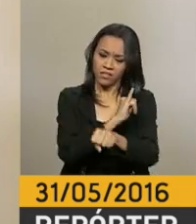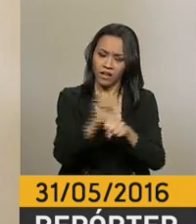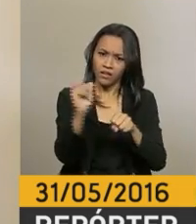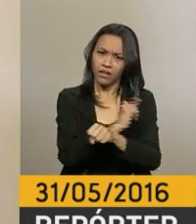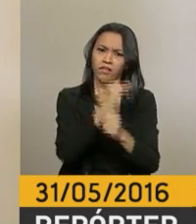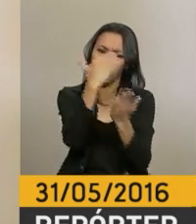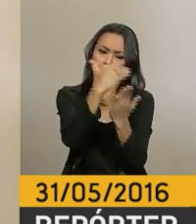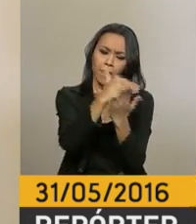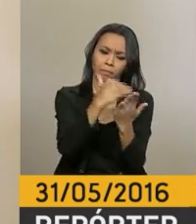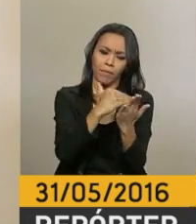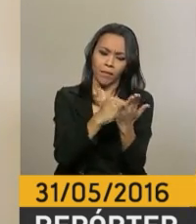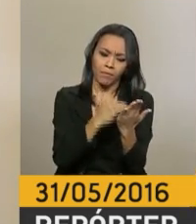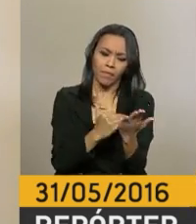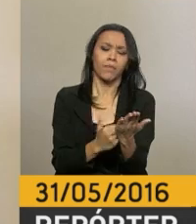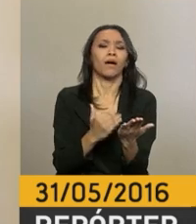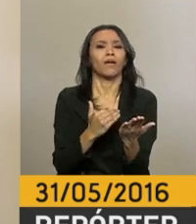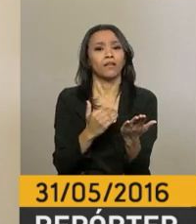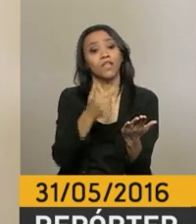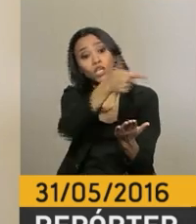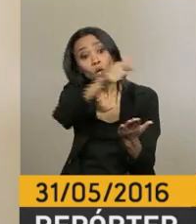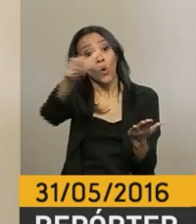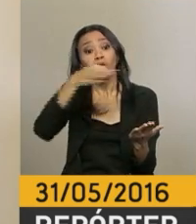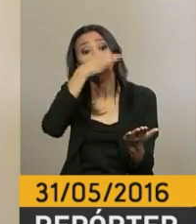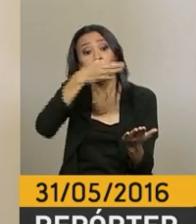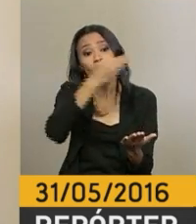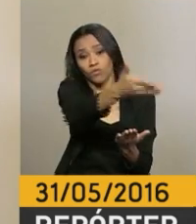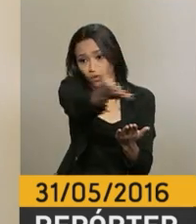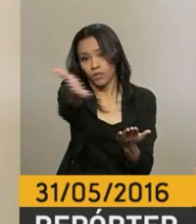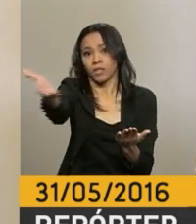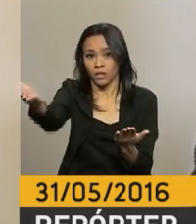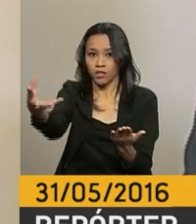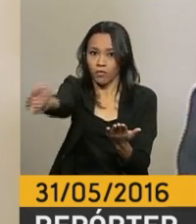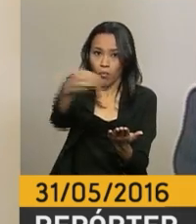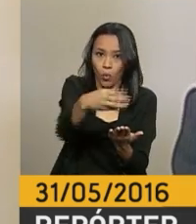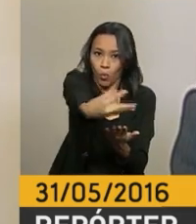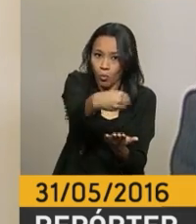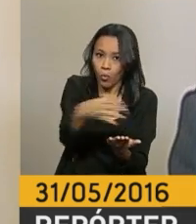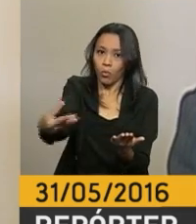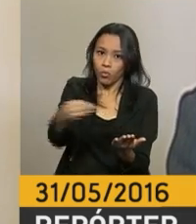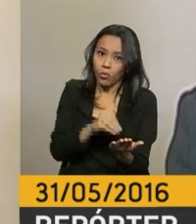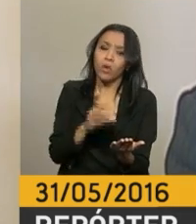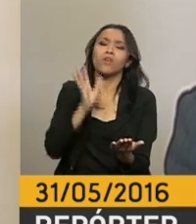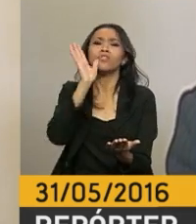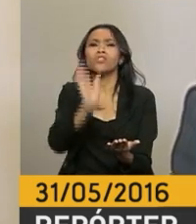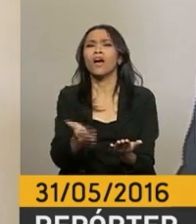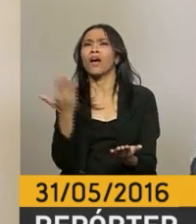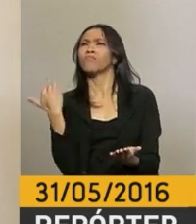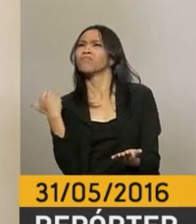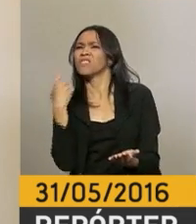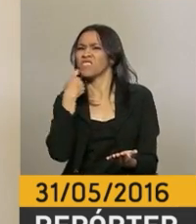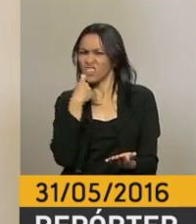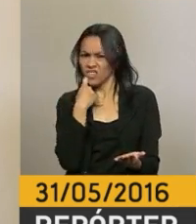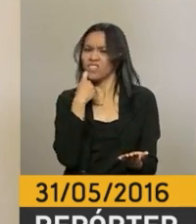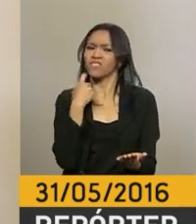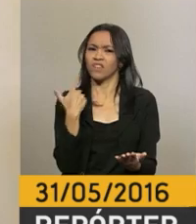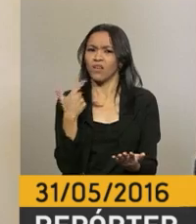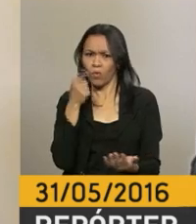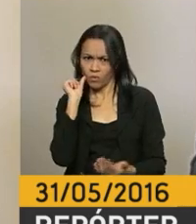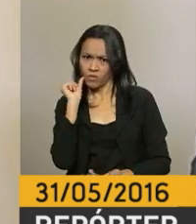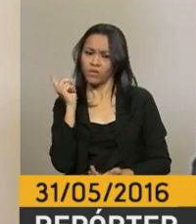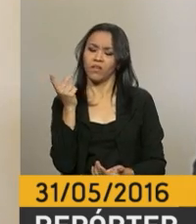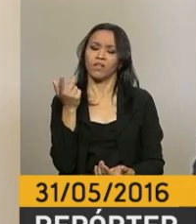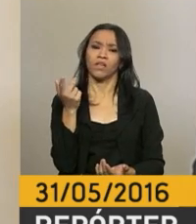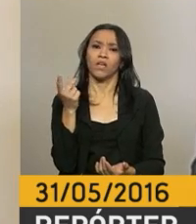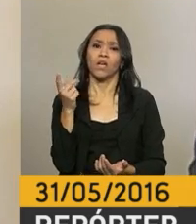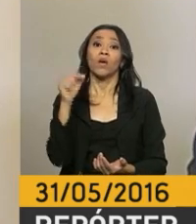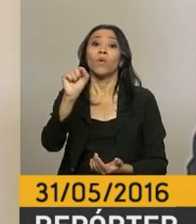outras que cada um dos senhores irá colocar. Eu estive com o secretário Beltrame na sexta-feira, estive ontem